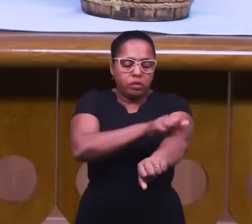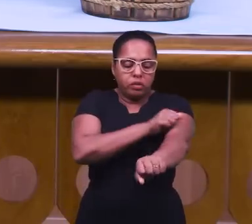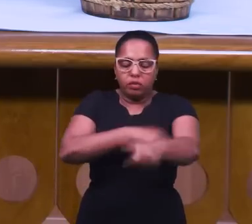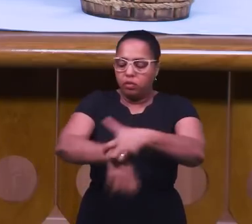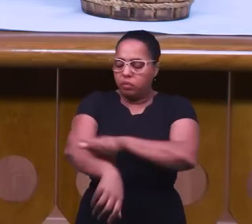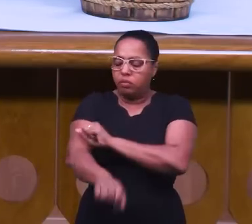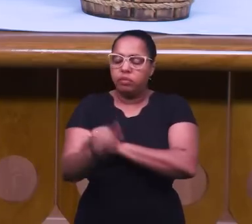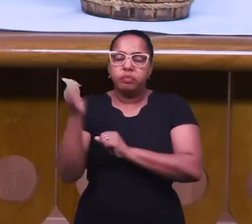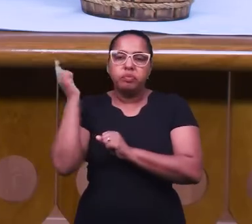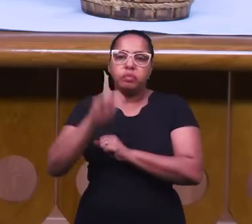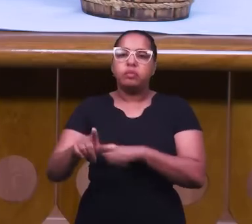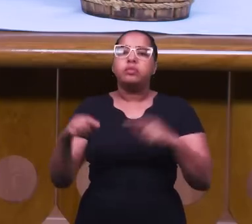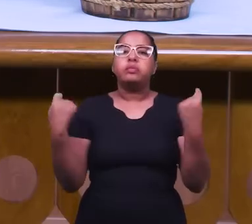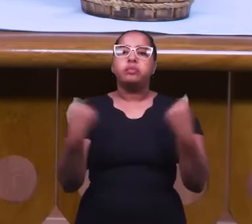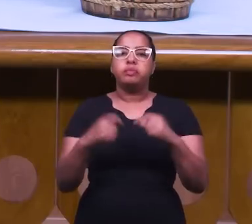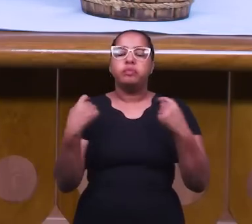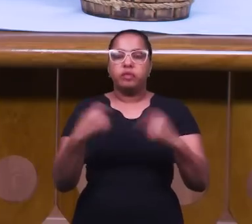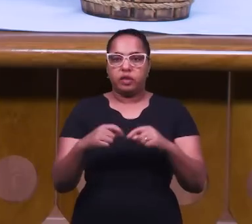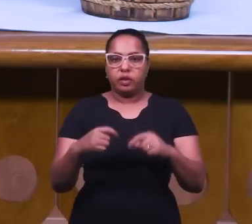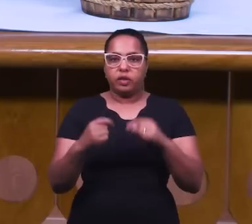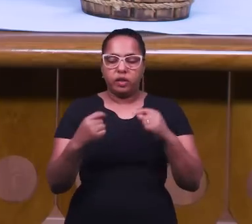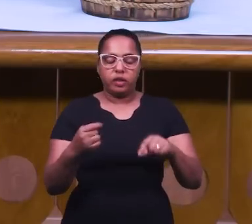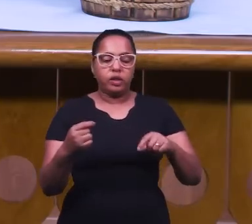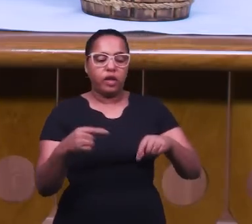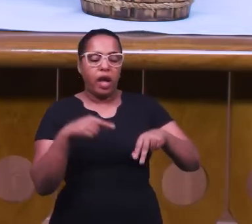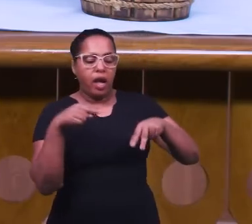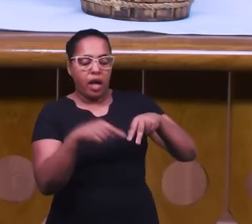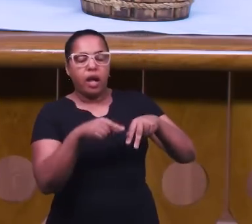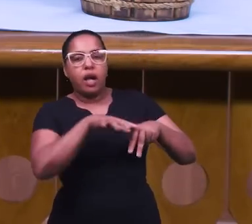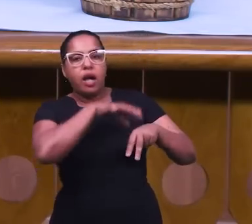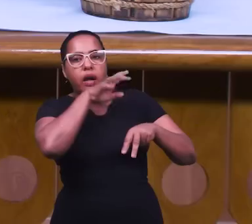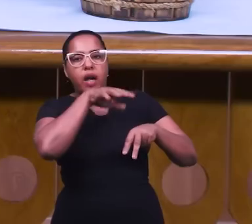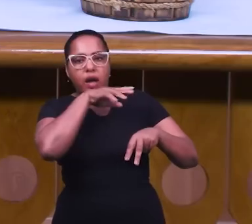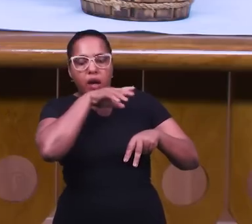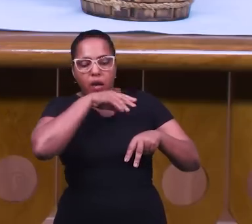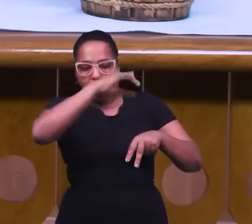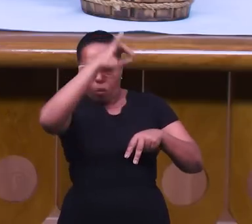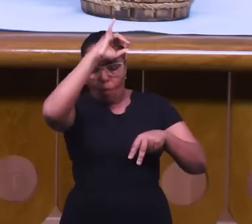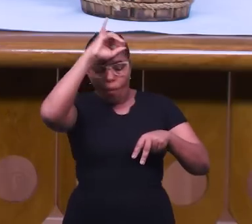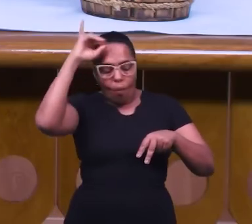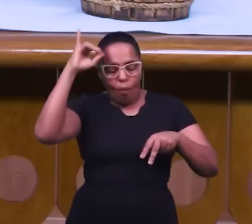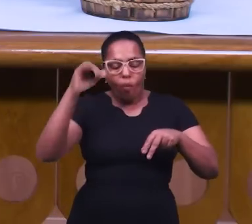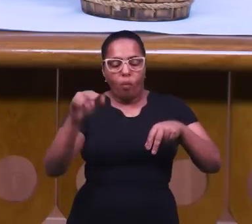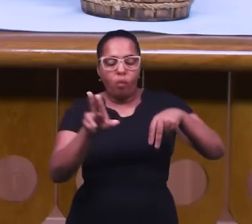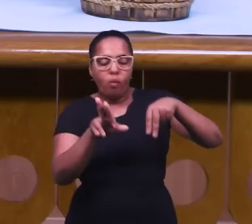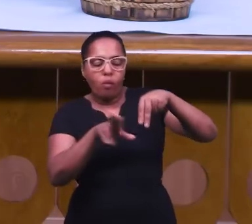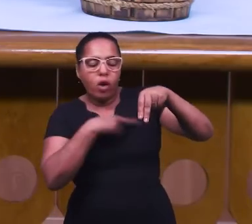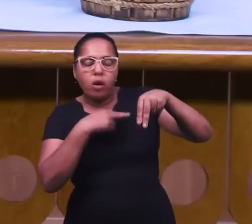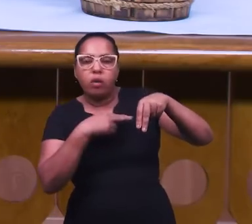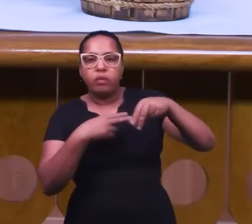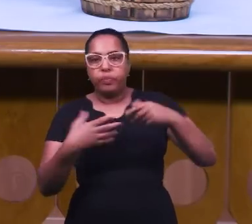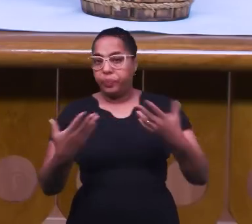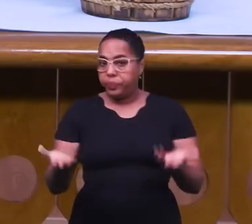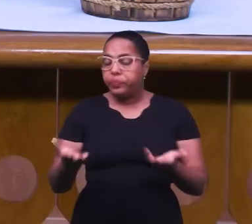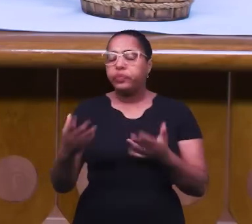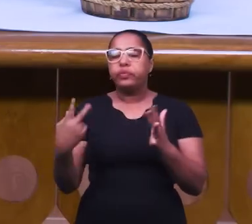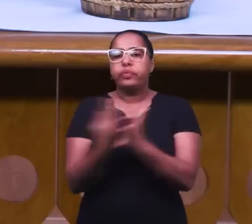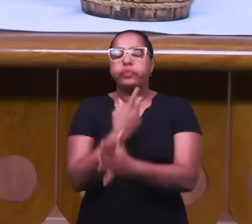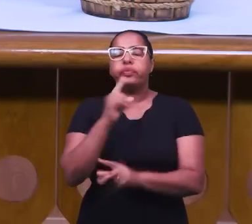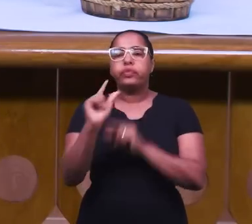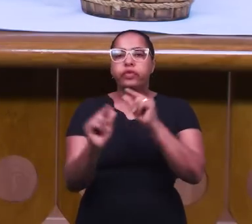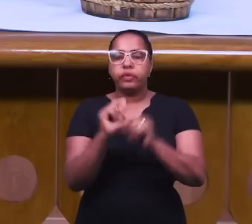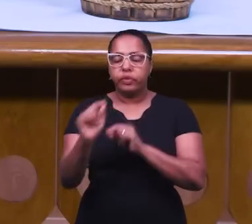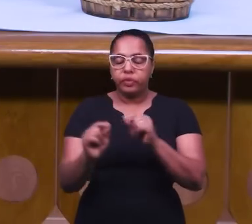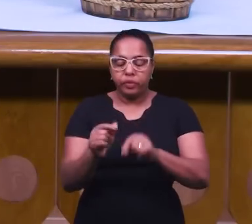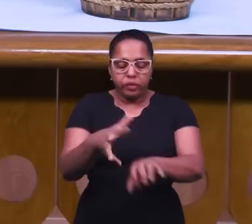animais, foi preciso certamente de que uma vítima inocente, um animal inocente, desse a sua vida. E, na